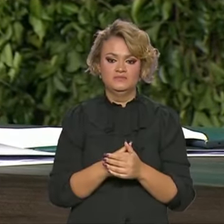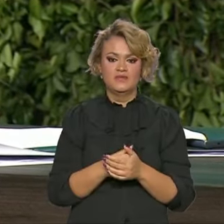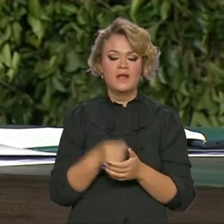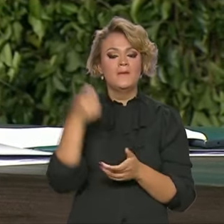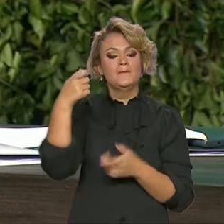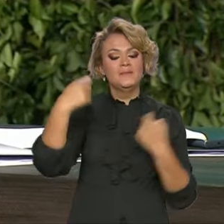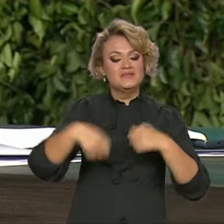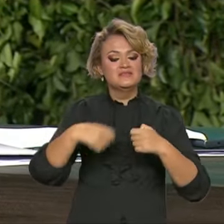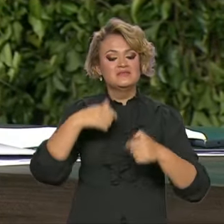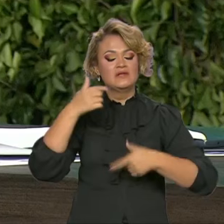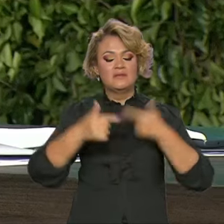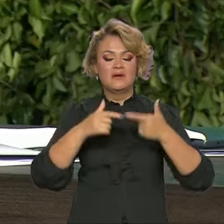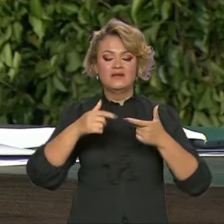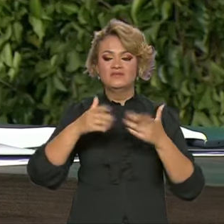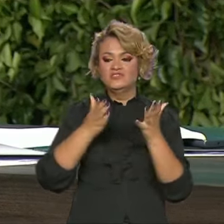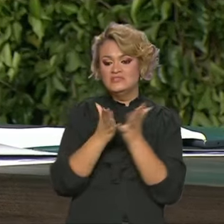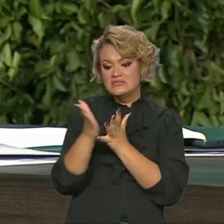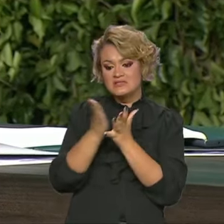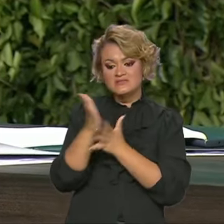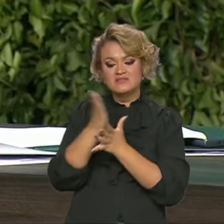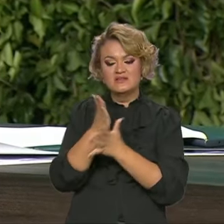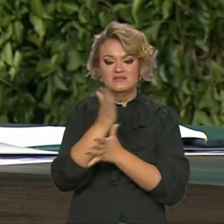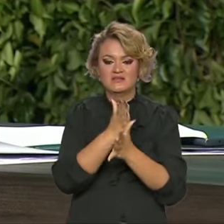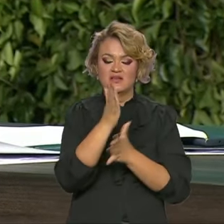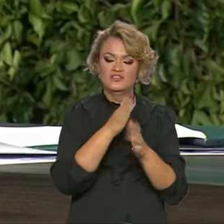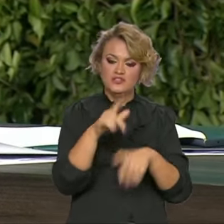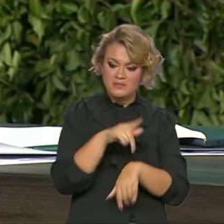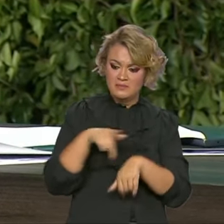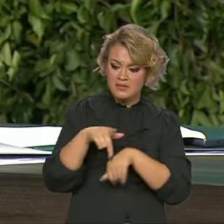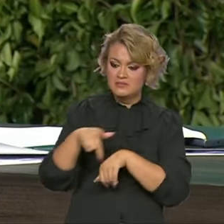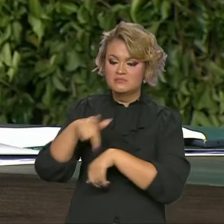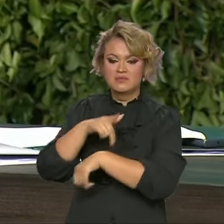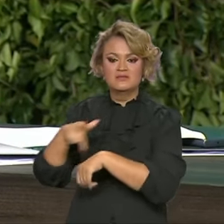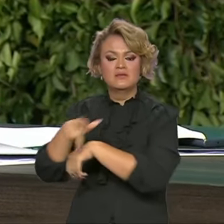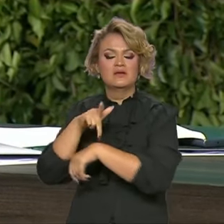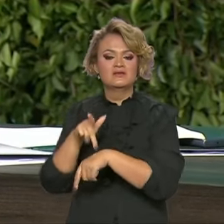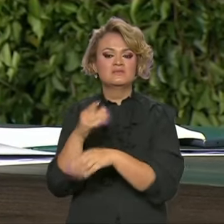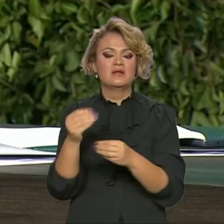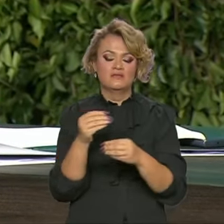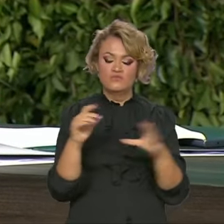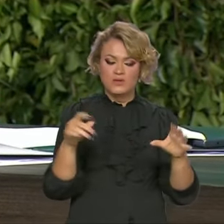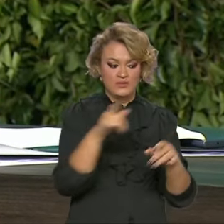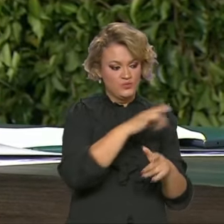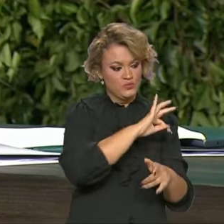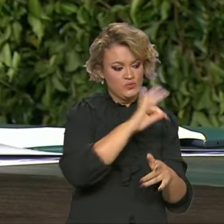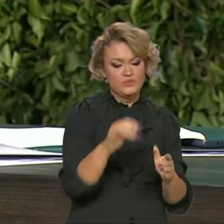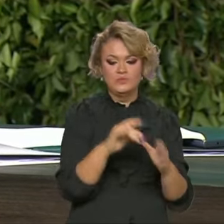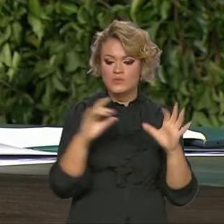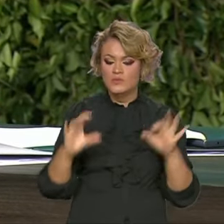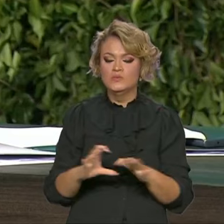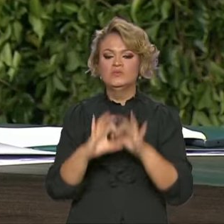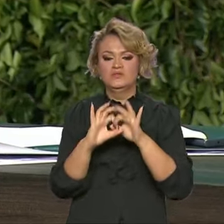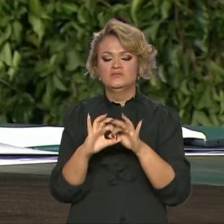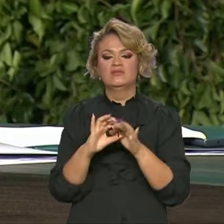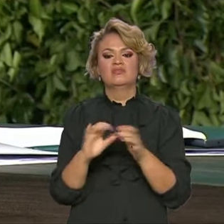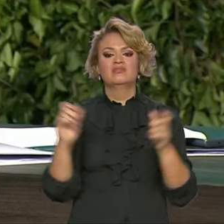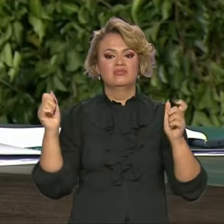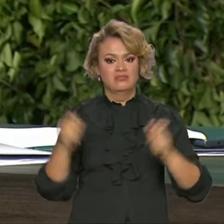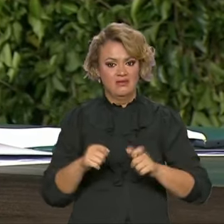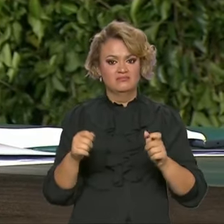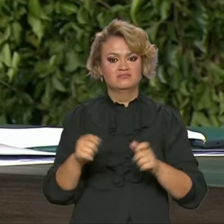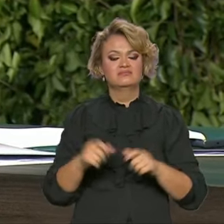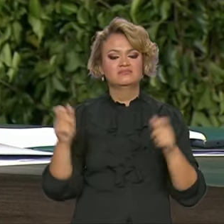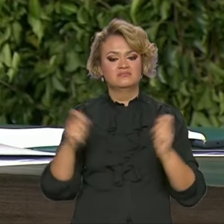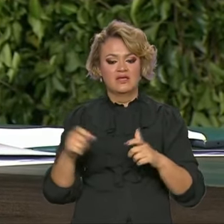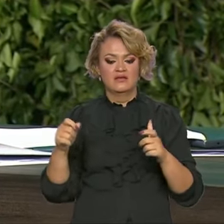um trabalho de transversalidade entre os países para que, unindo as forças, possamos